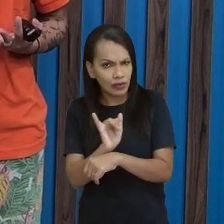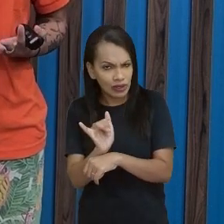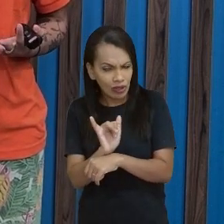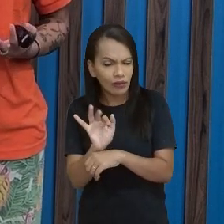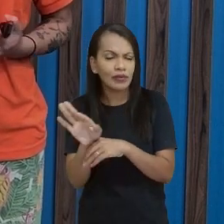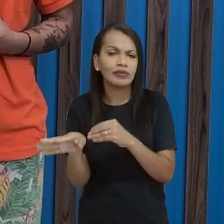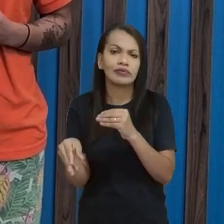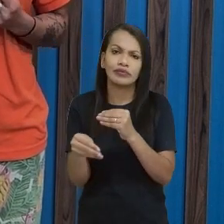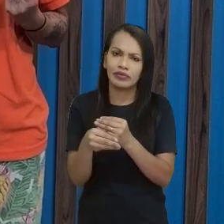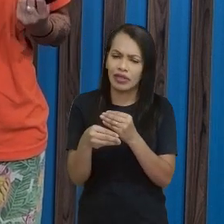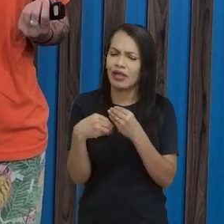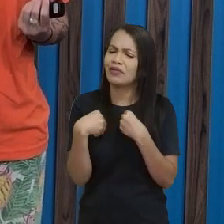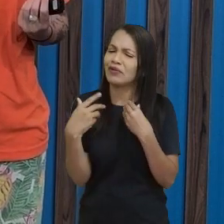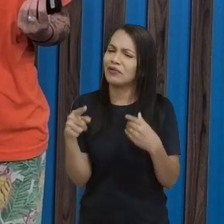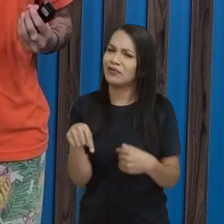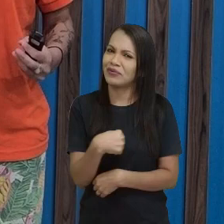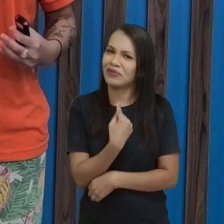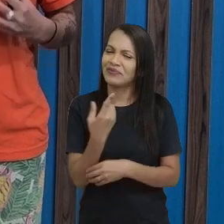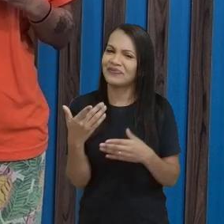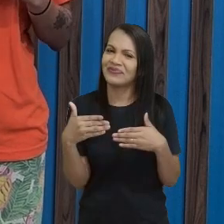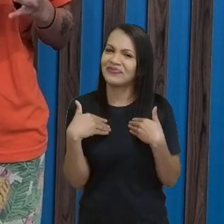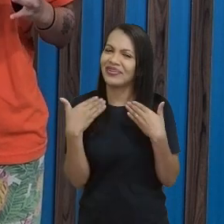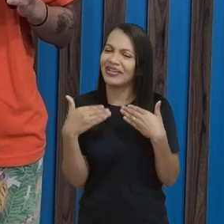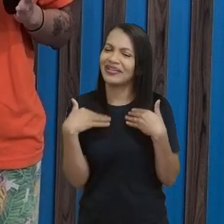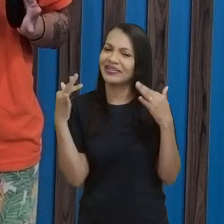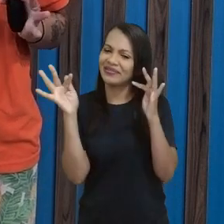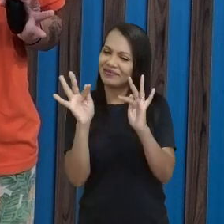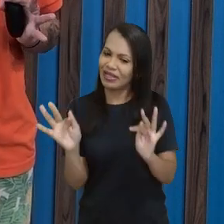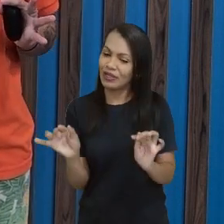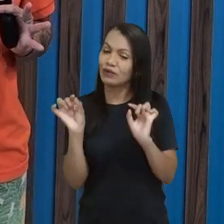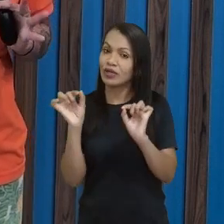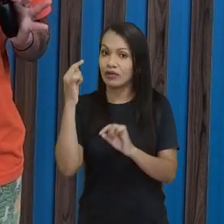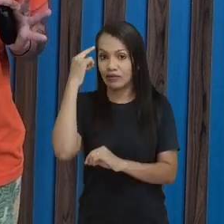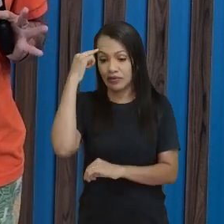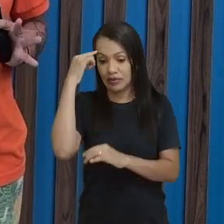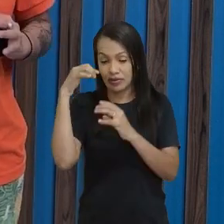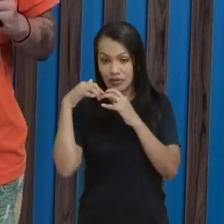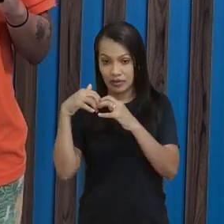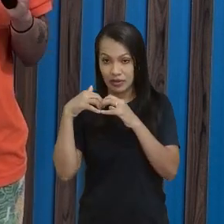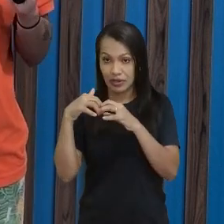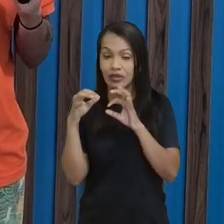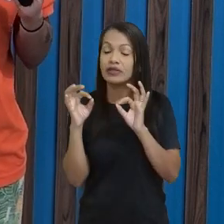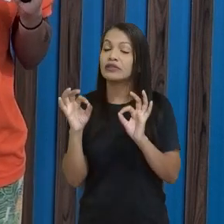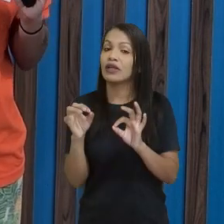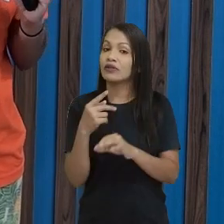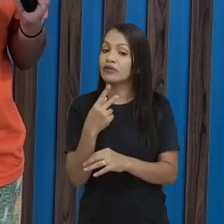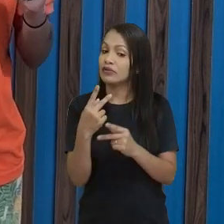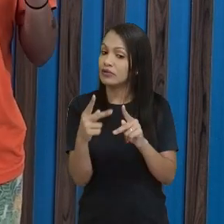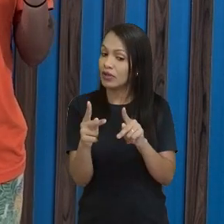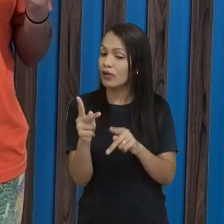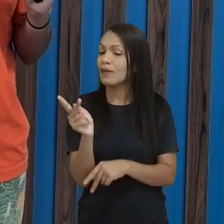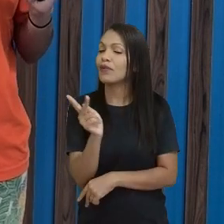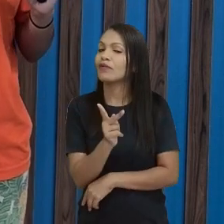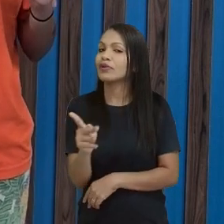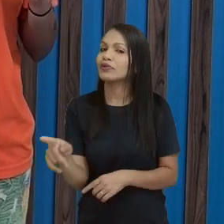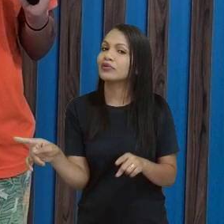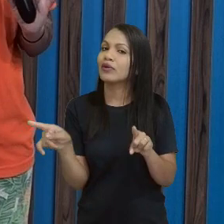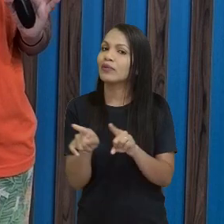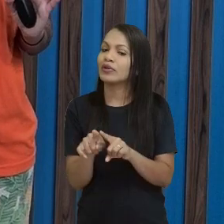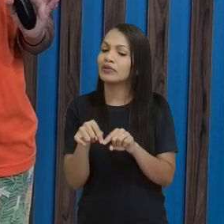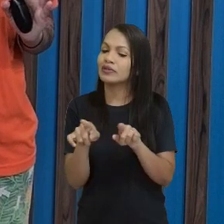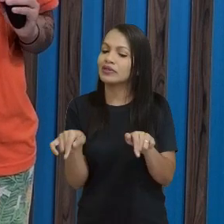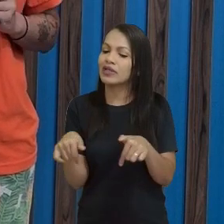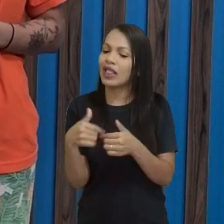nos comentários que a gente vai ficar bem feliz o que é que saiu aí dessas reflexões, certo? Com os seus professores também em sala de aula é